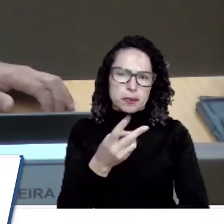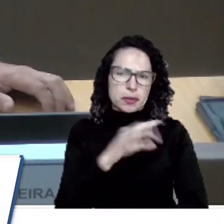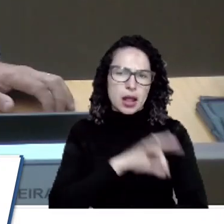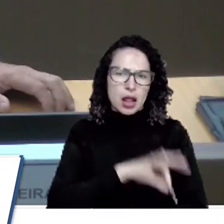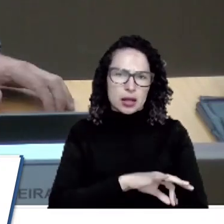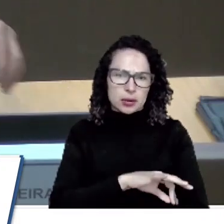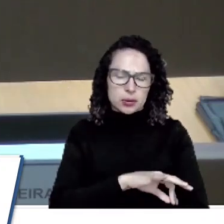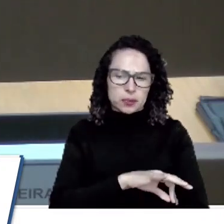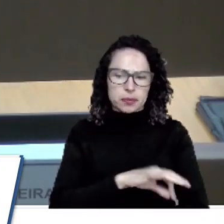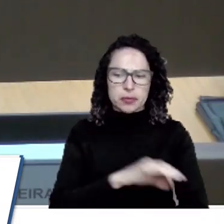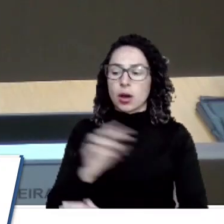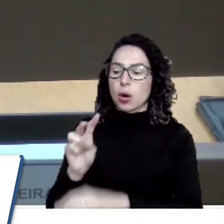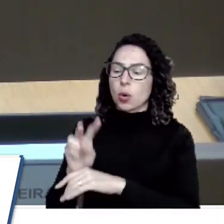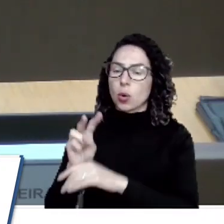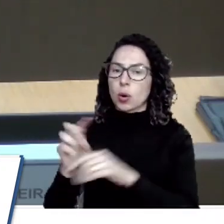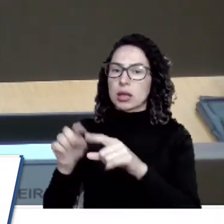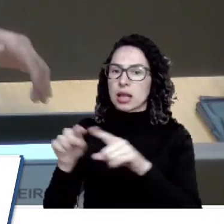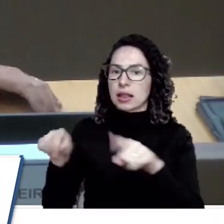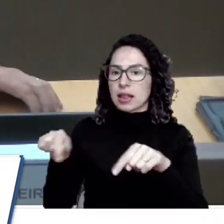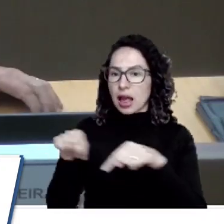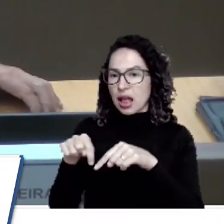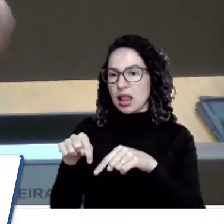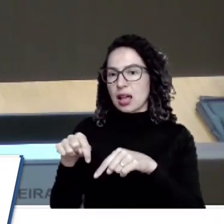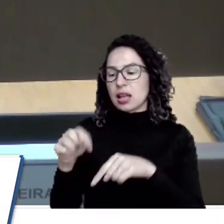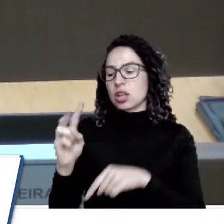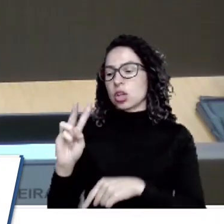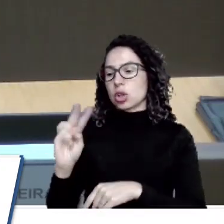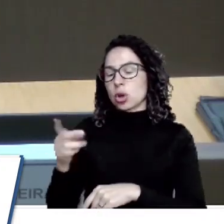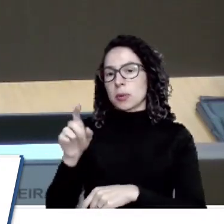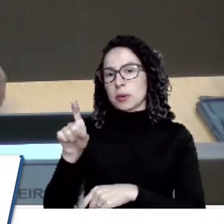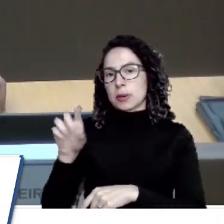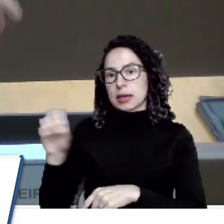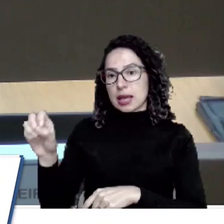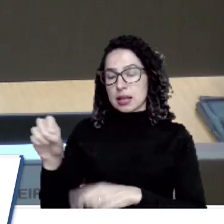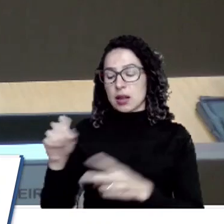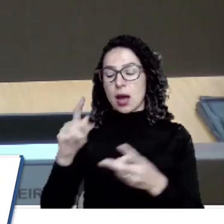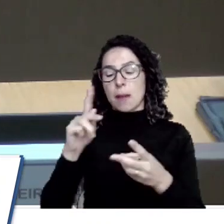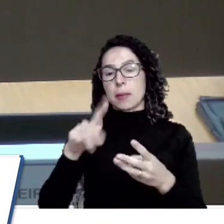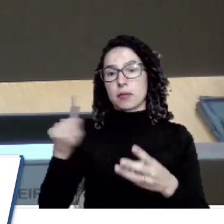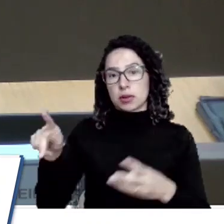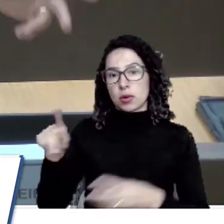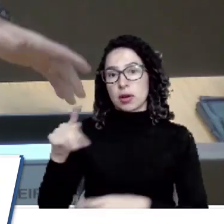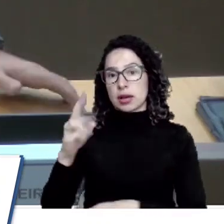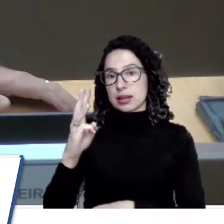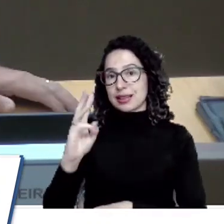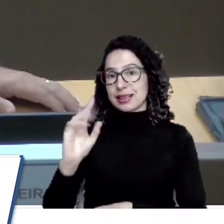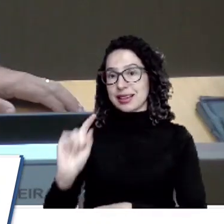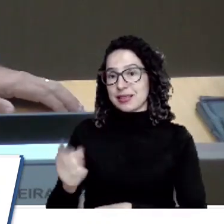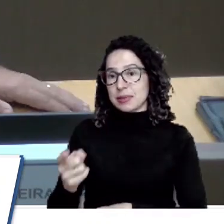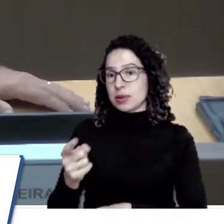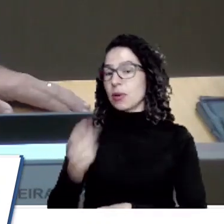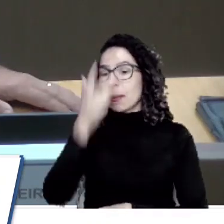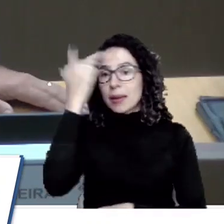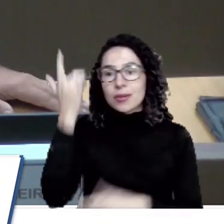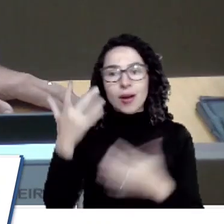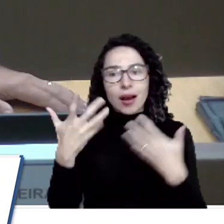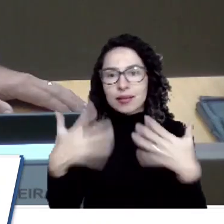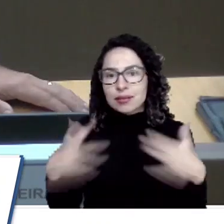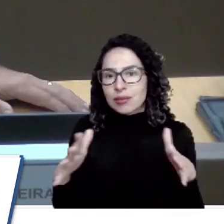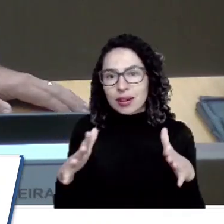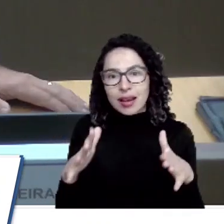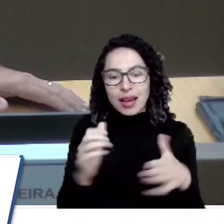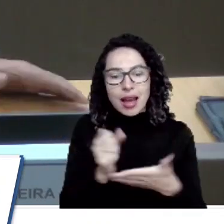sala ganha, uma educadora, R$2.500. Uma professora ganha R$3.000, ou seja, ninguém quer trabalhar de apoio pedagógico.